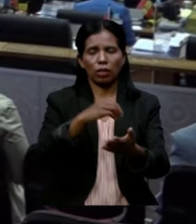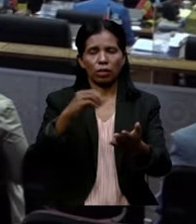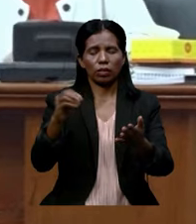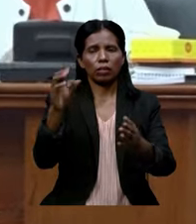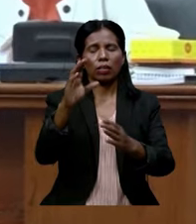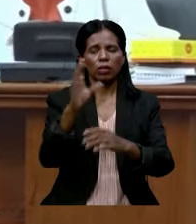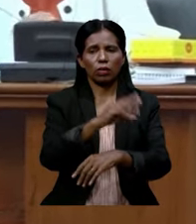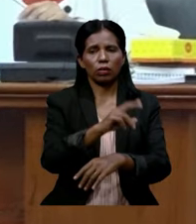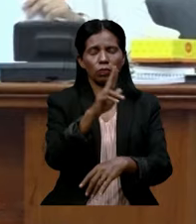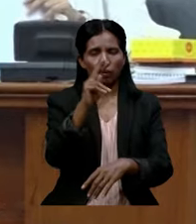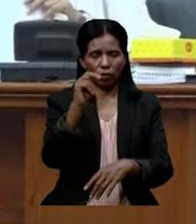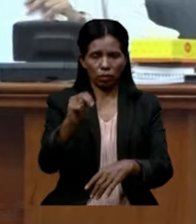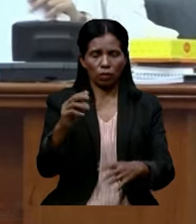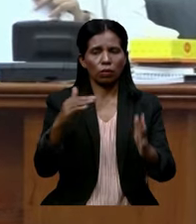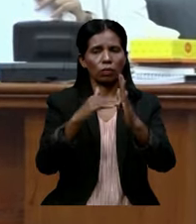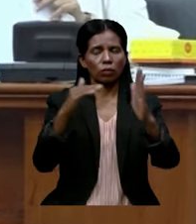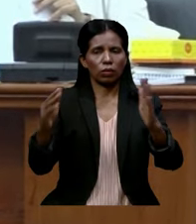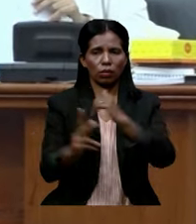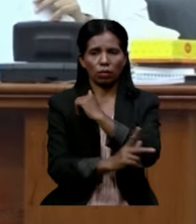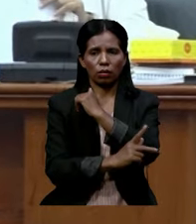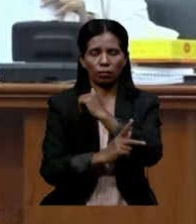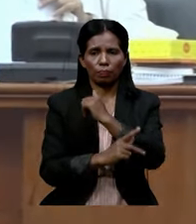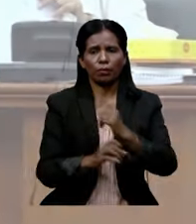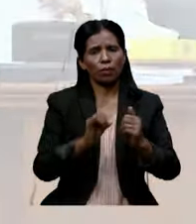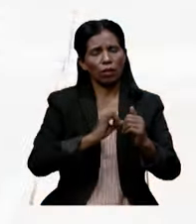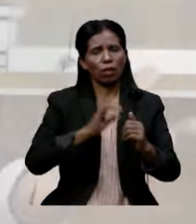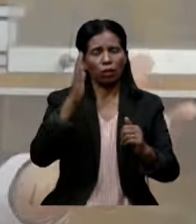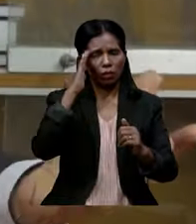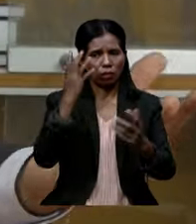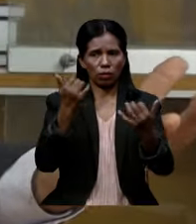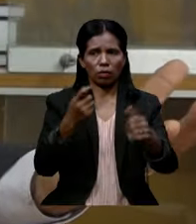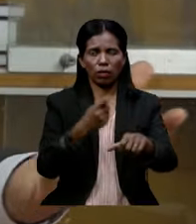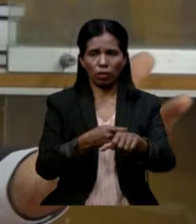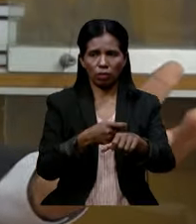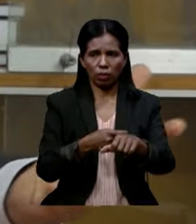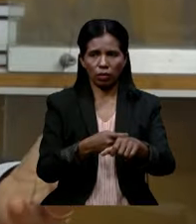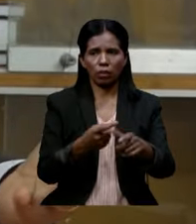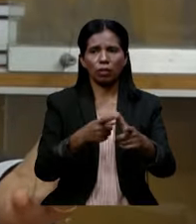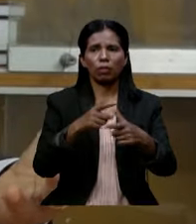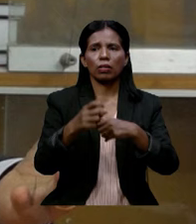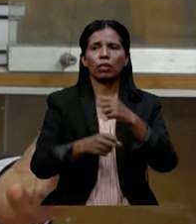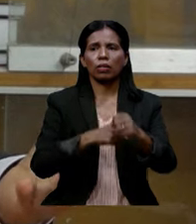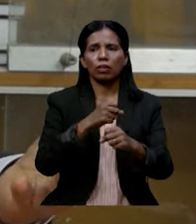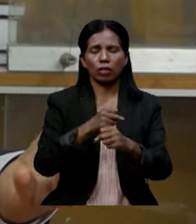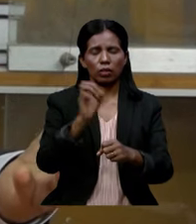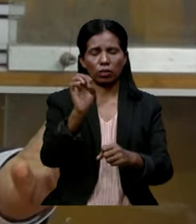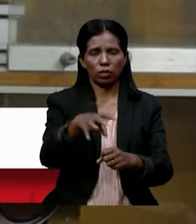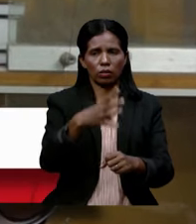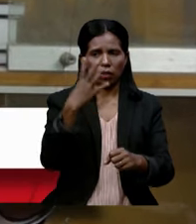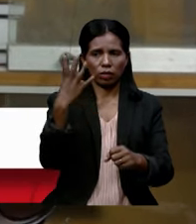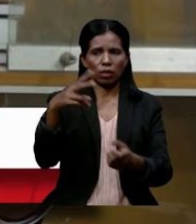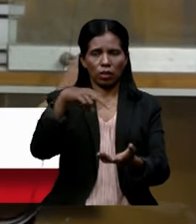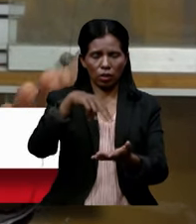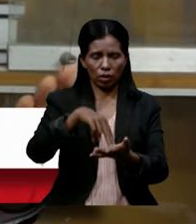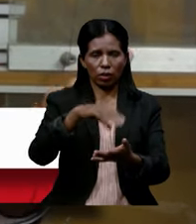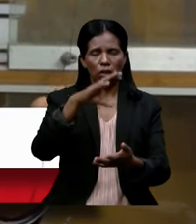Nações Unidas nian contra a corrupção. Não há noi agora e a tempo ona, e depois de ti não saluro recém rato estabelecimento CAC